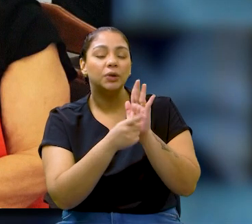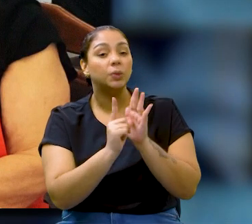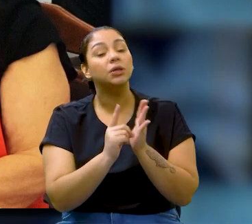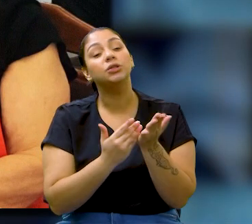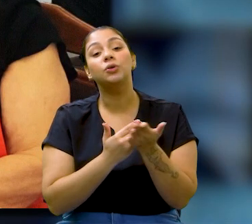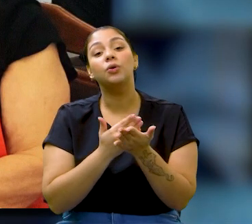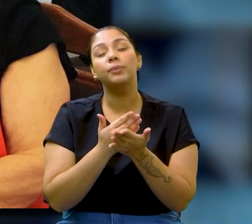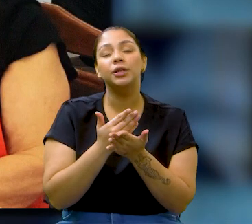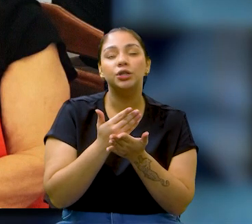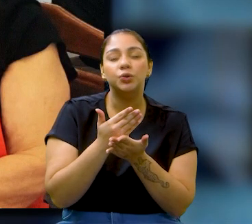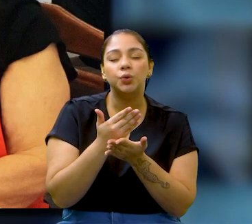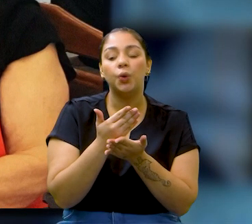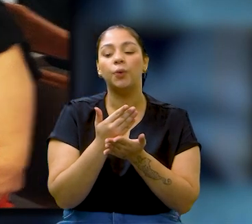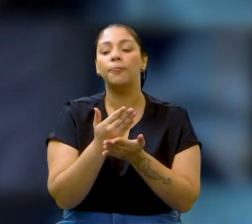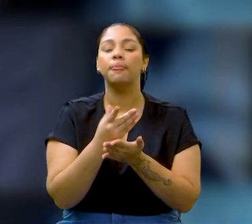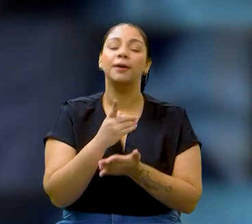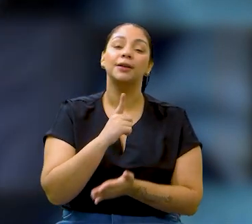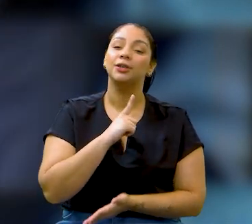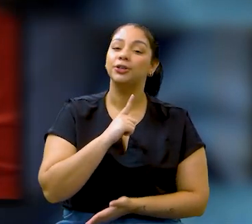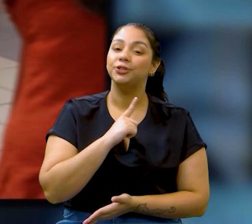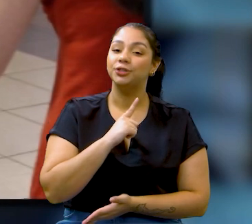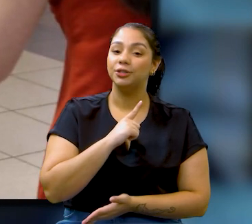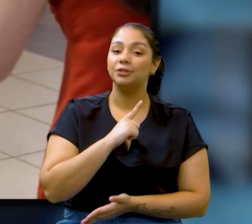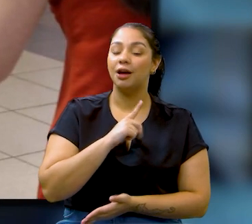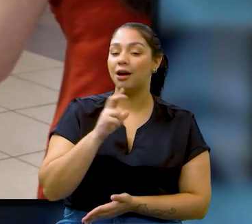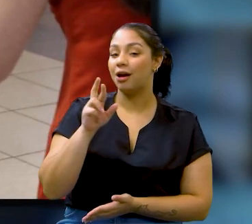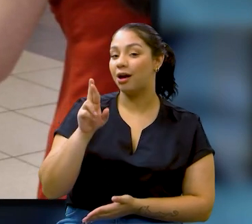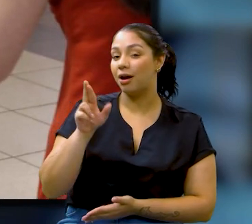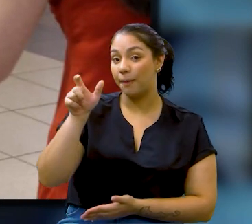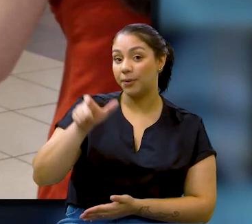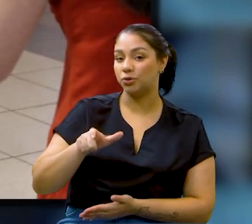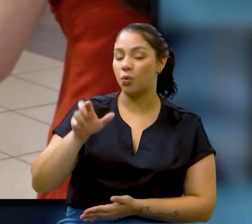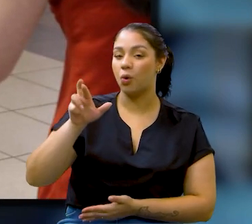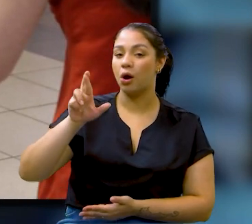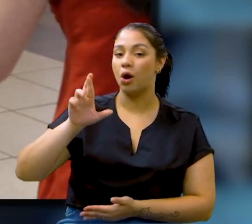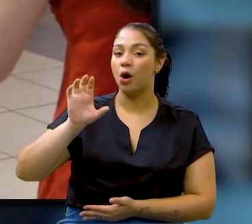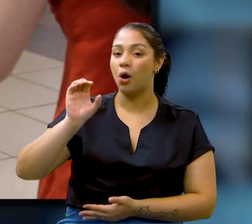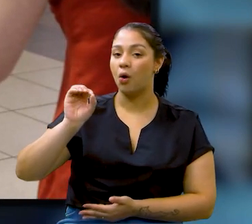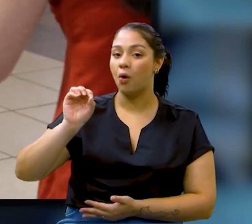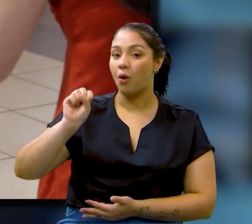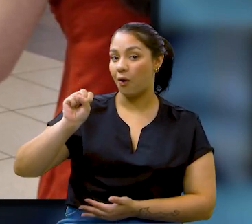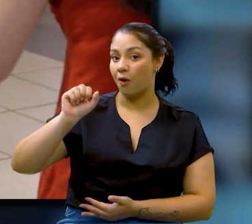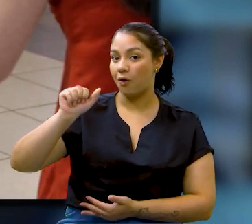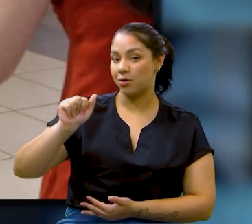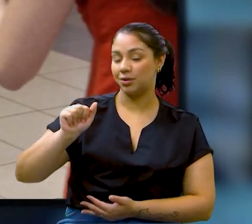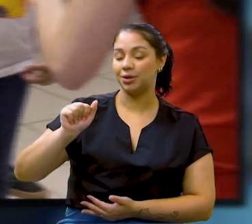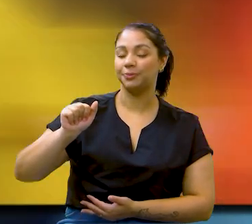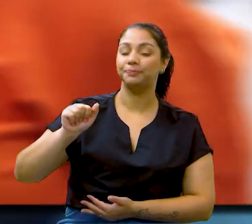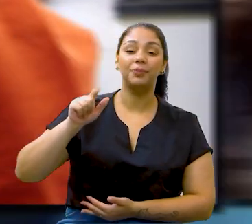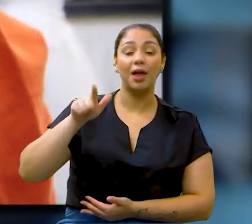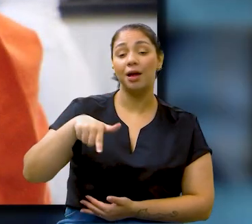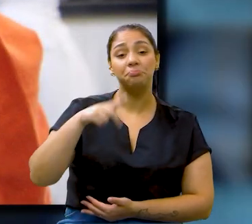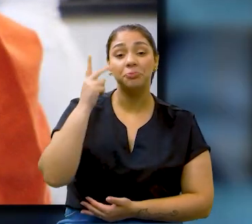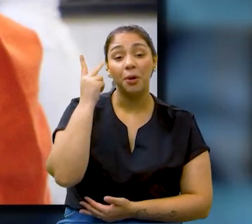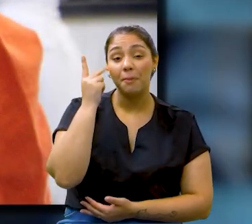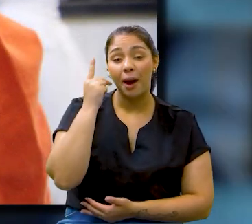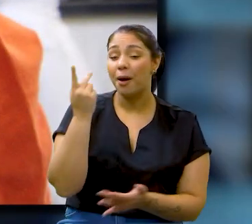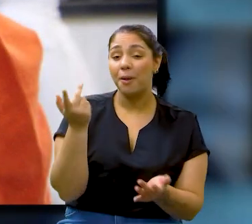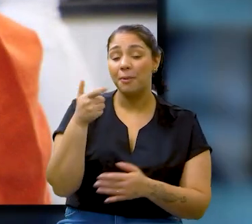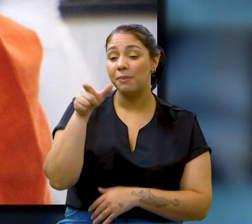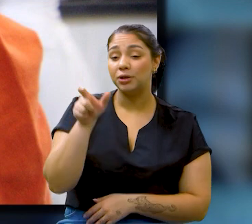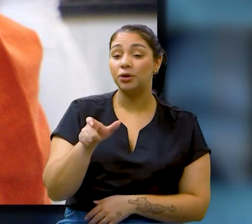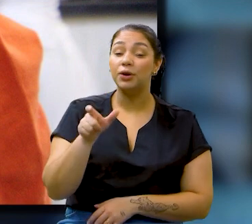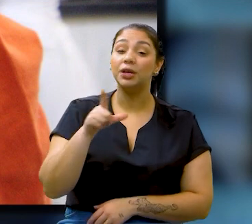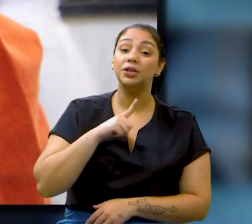começou assim. Tínhamos a Rosa, que era uma pessoa comum, e